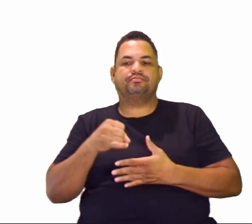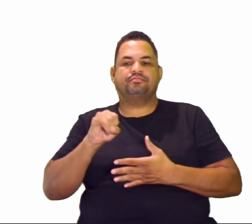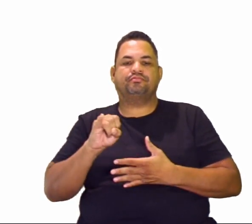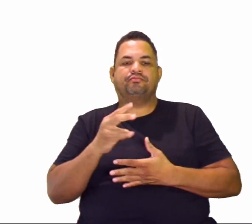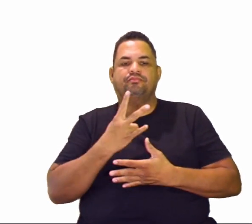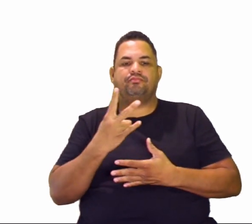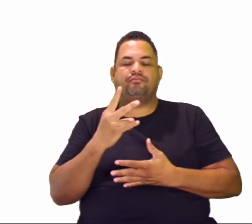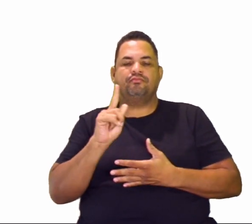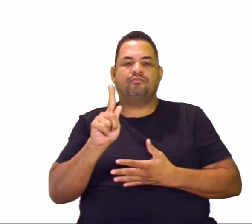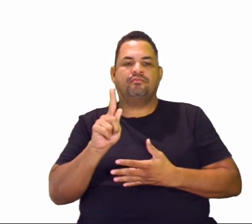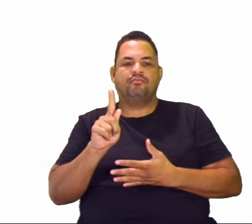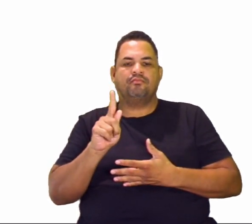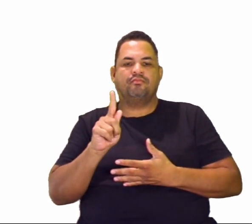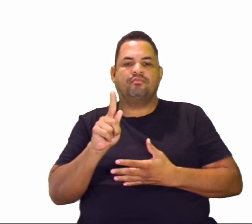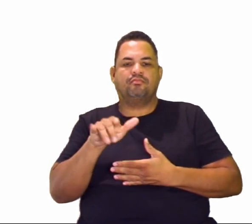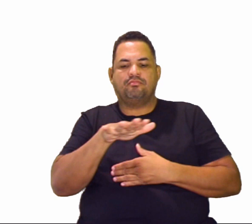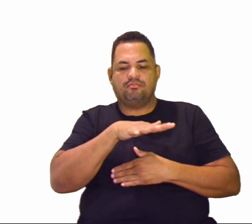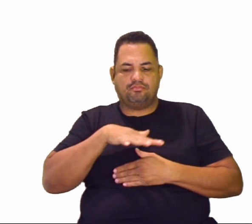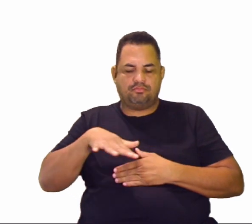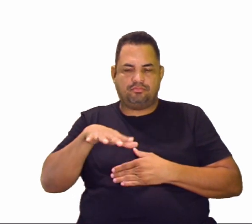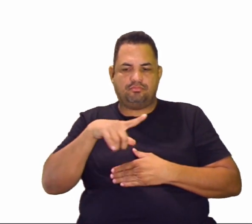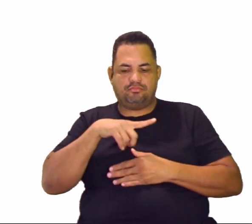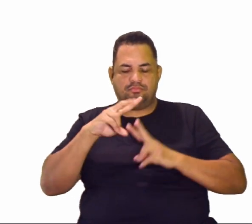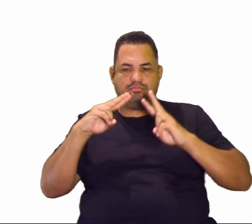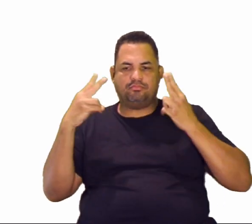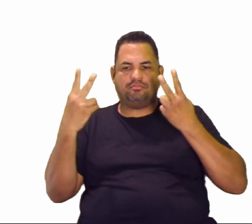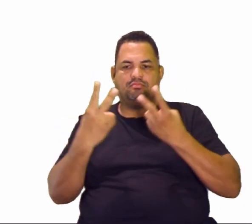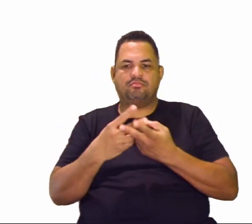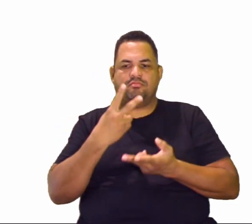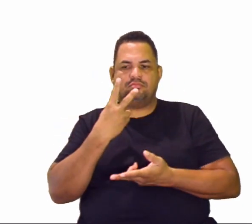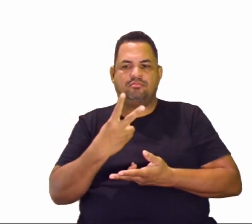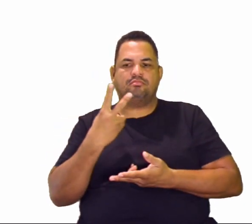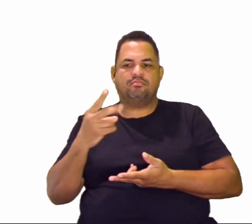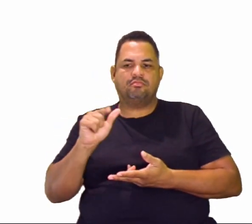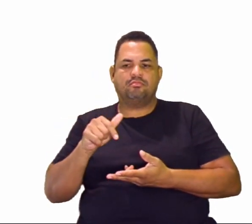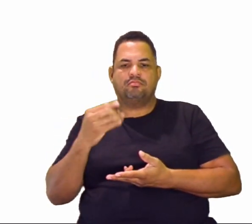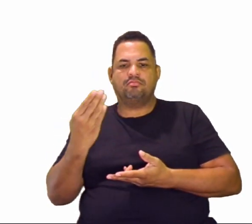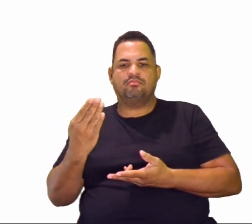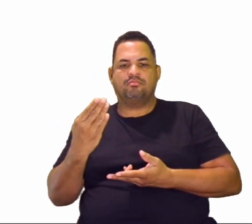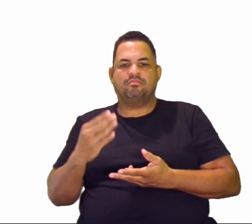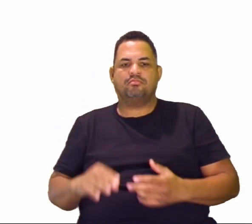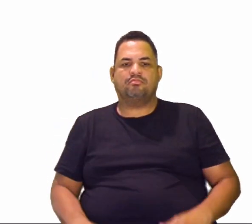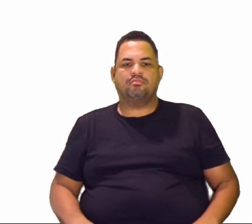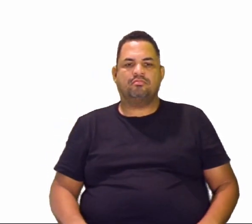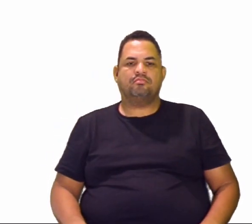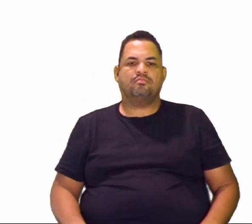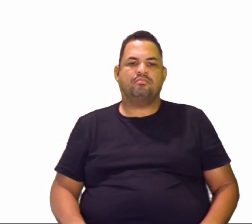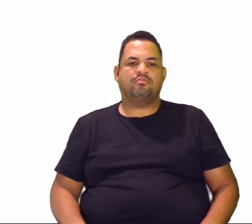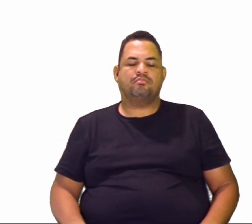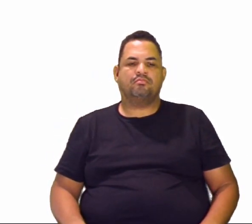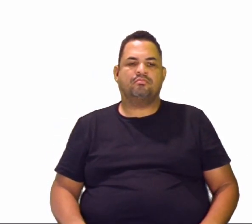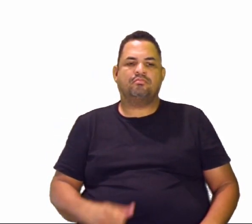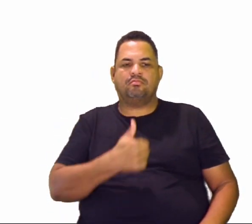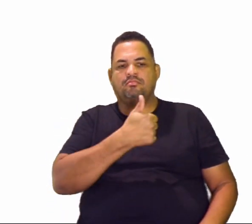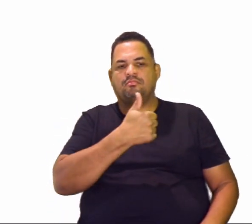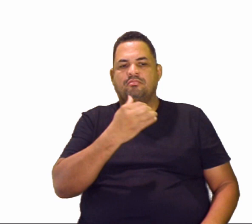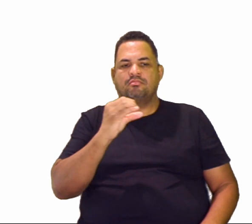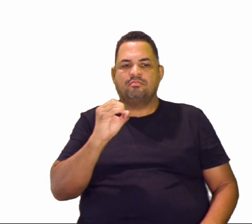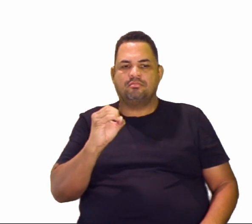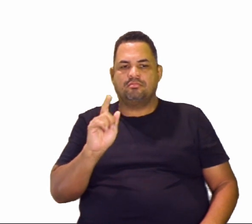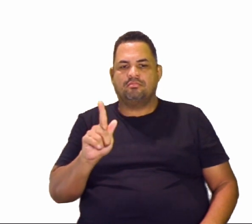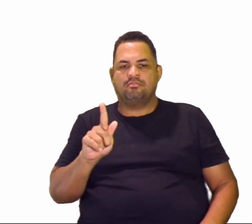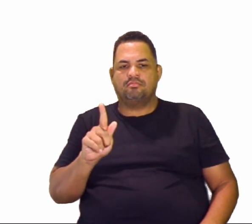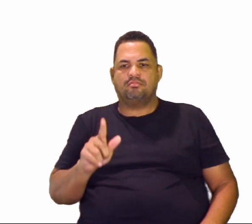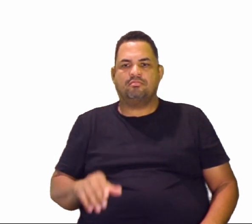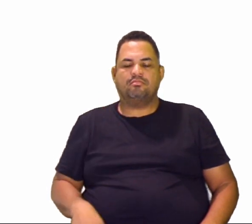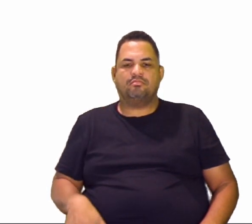2 gramas ocupam o volume de 22,4 litros, 10